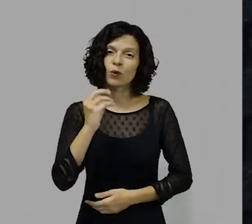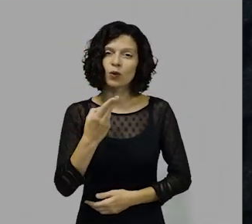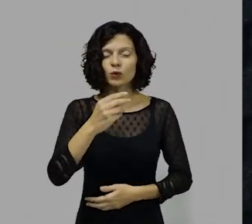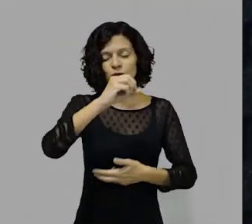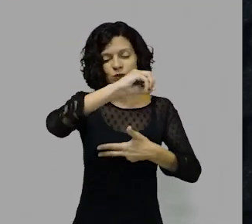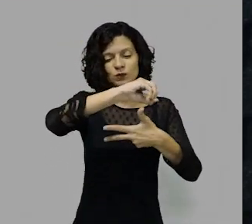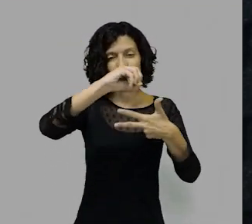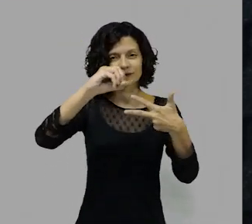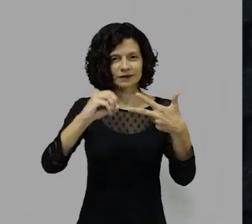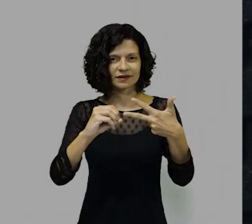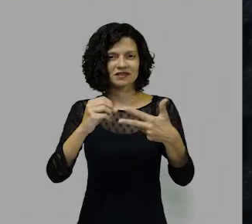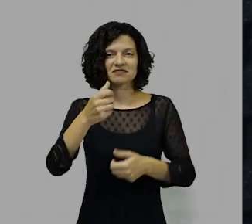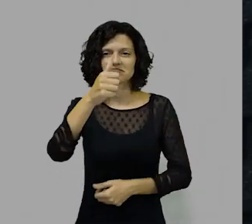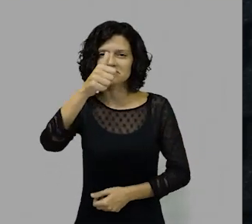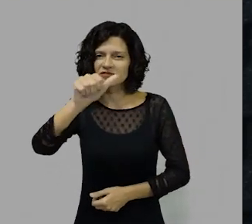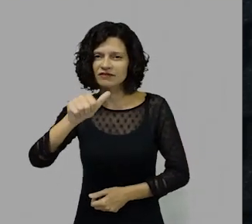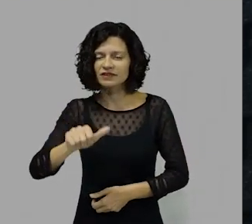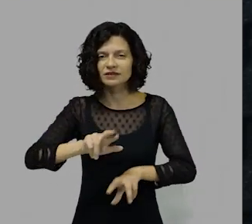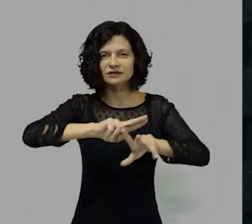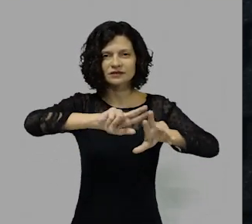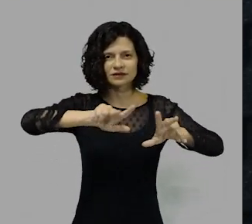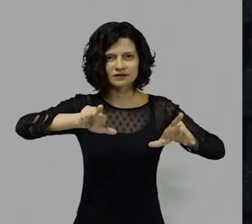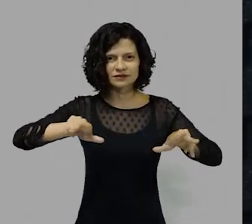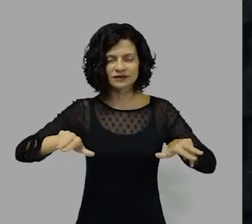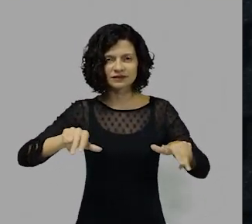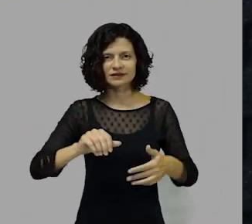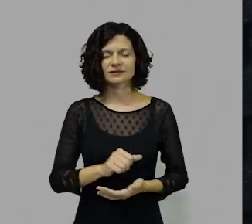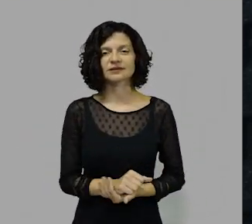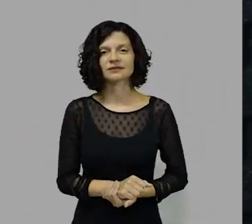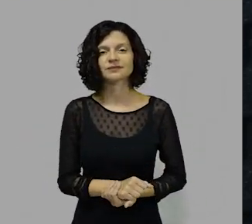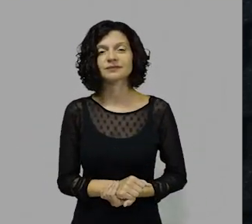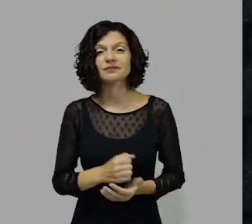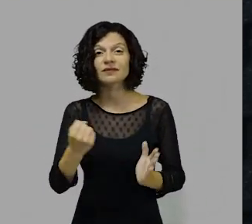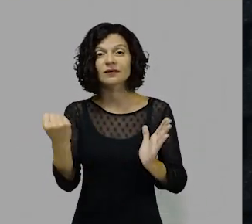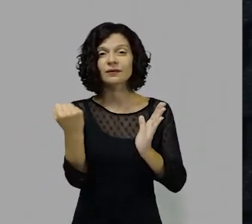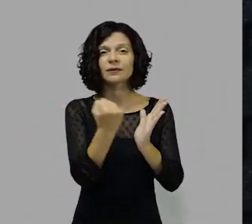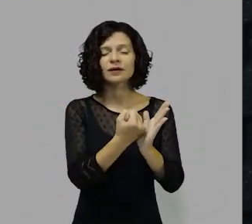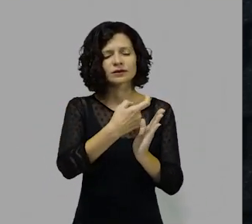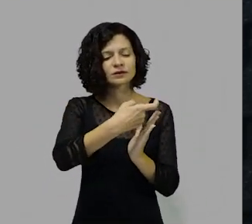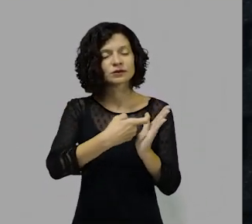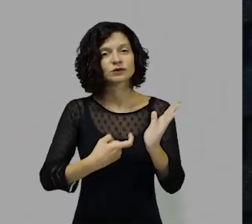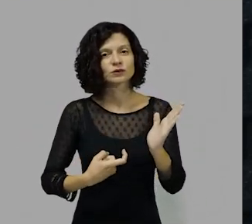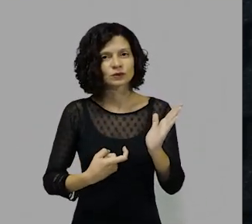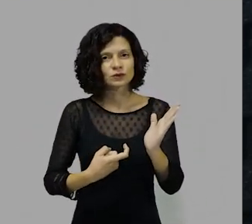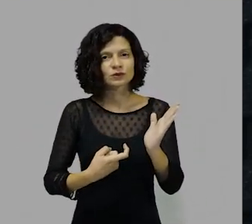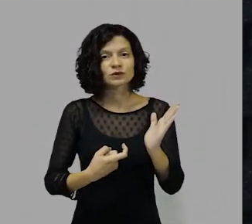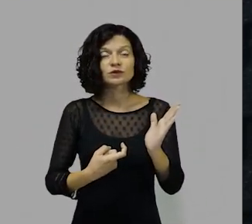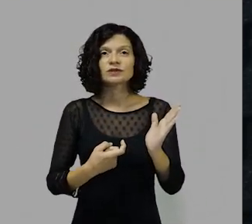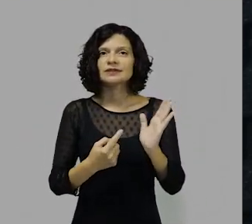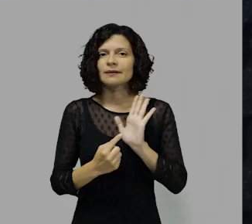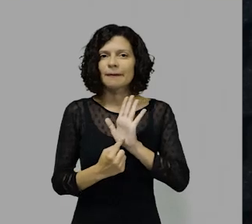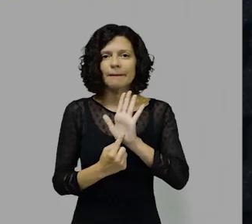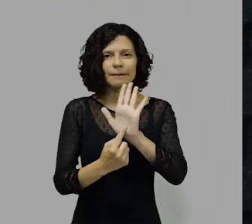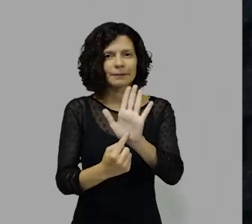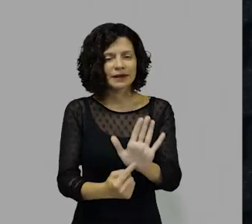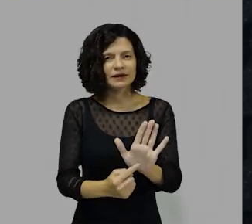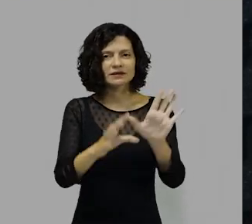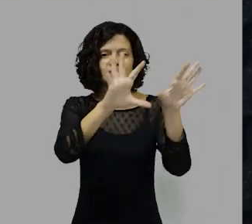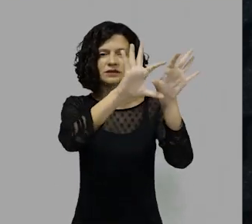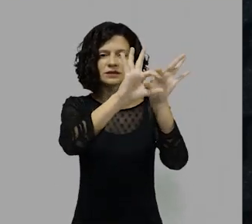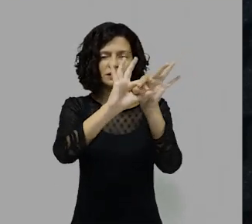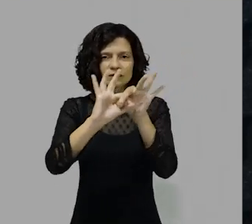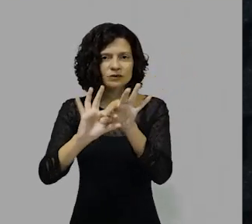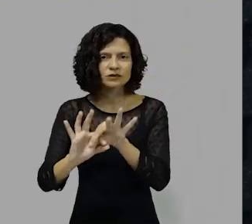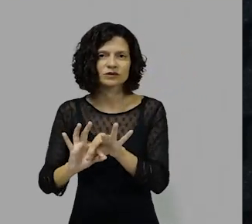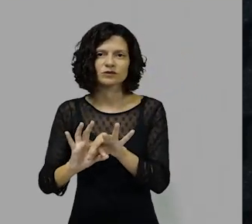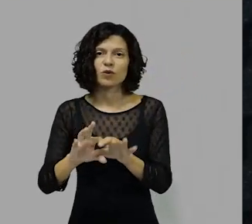Tá? Normalmente, os marcadores de discurso e as conjunções, eles sempre aparecem contextualizados, eles fazem parte de um contexto. Você